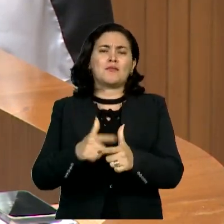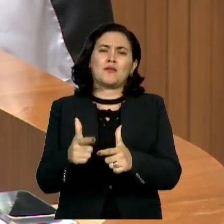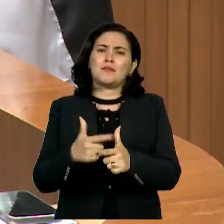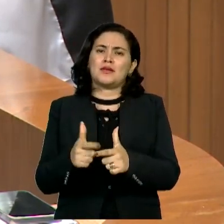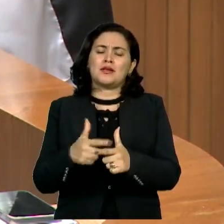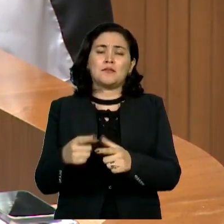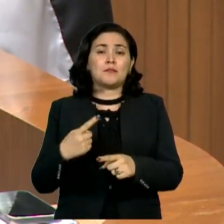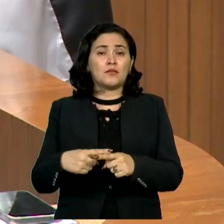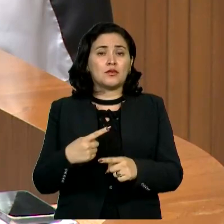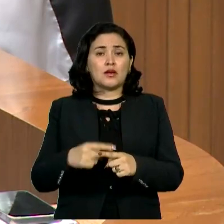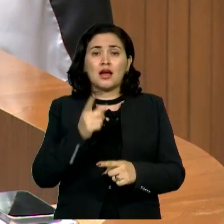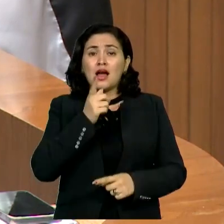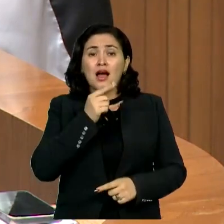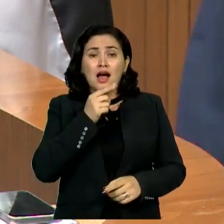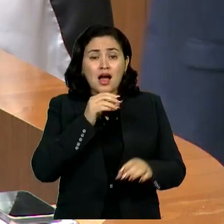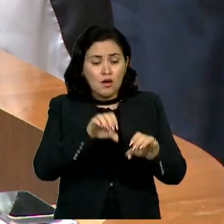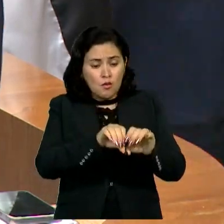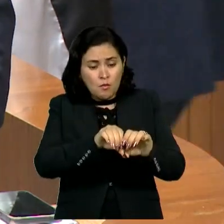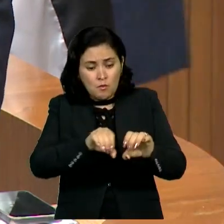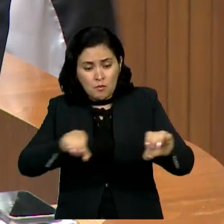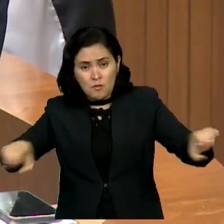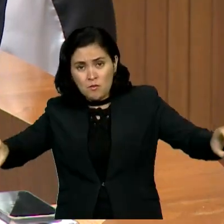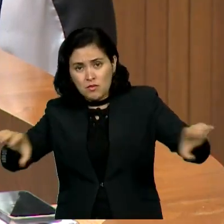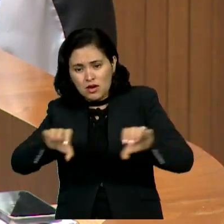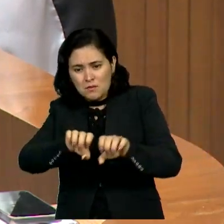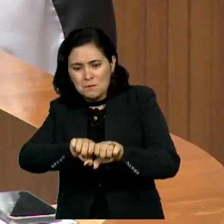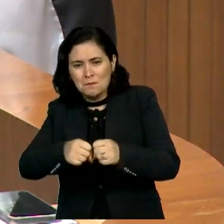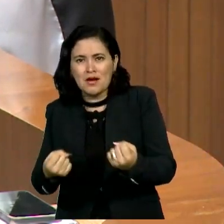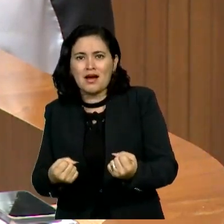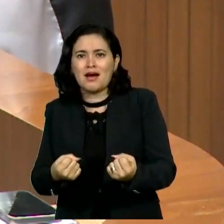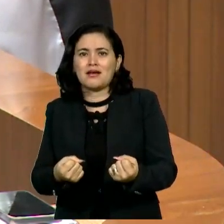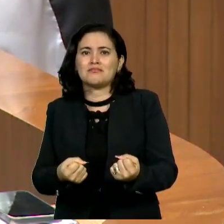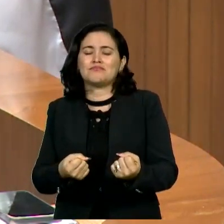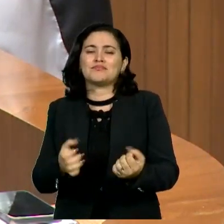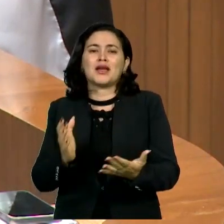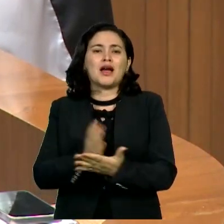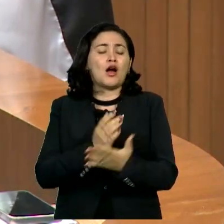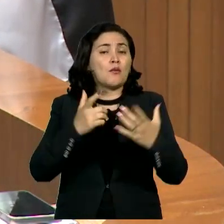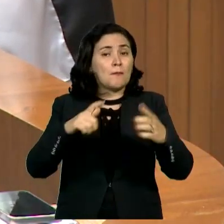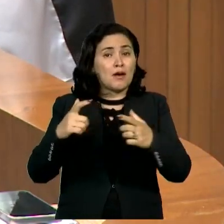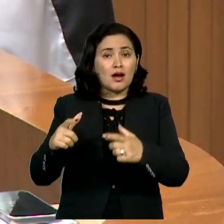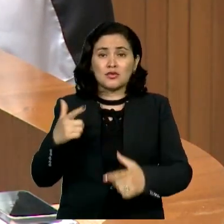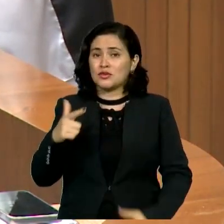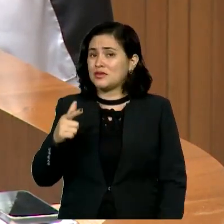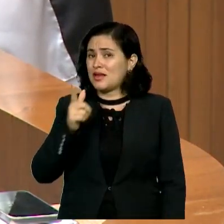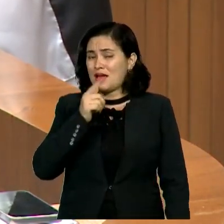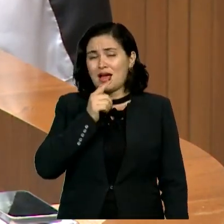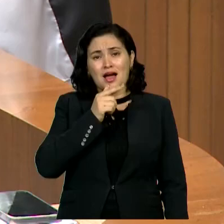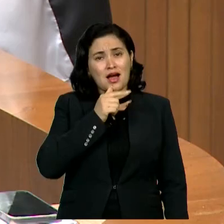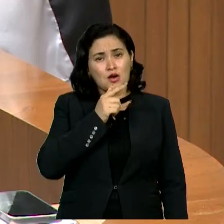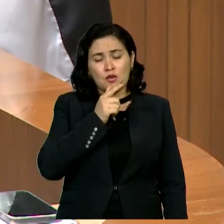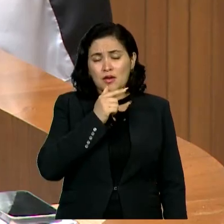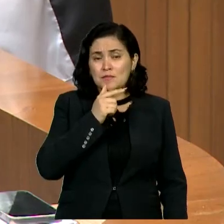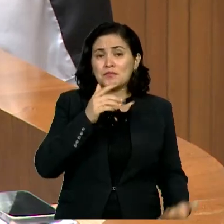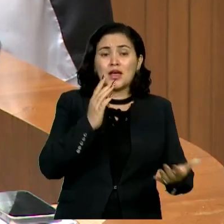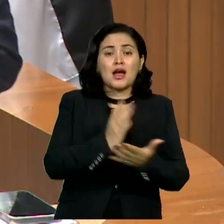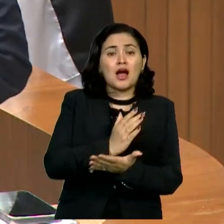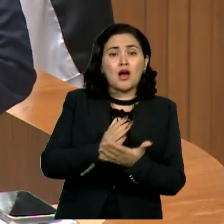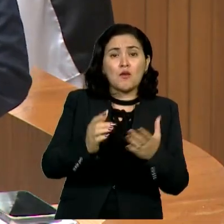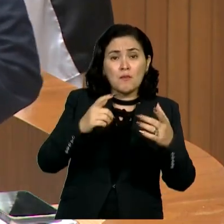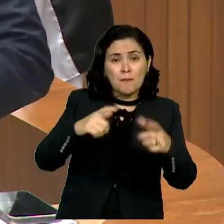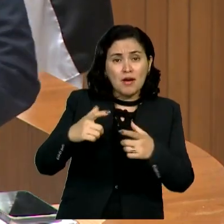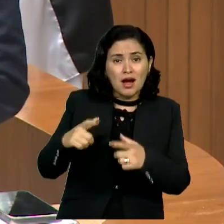favor, continuidade dos esforços. Tem bairro ainda sem água e tem bairro com pressão muito